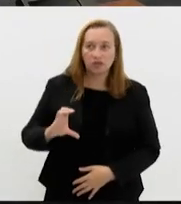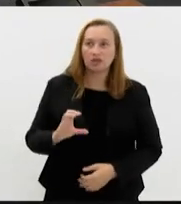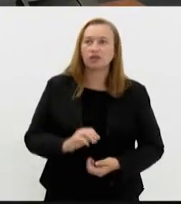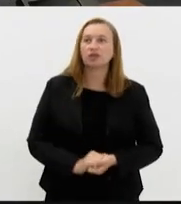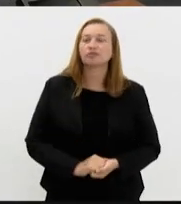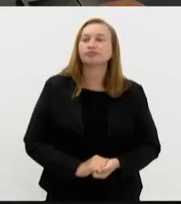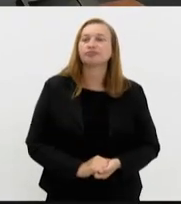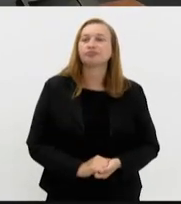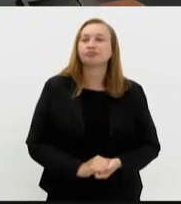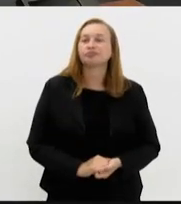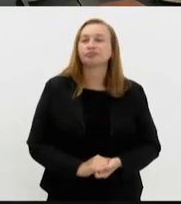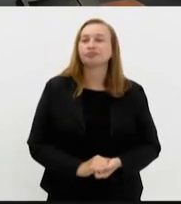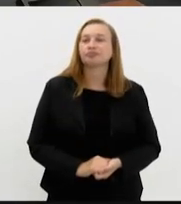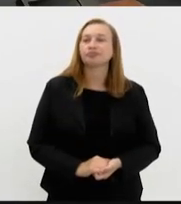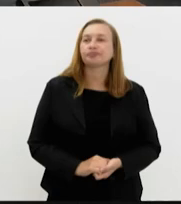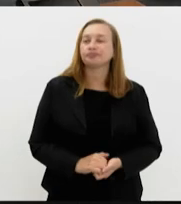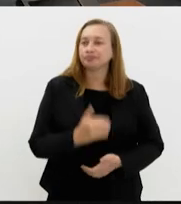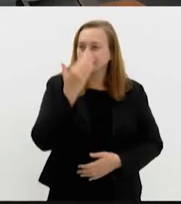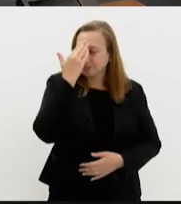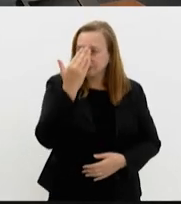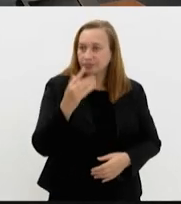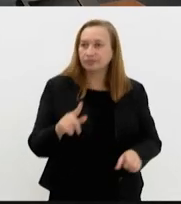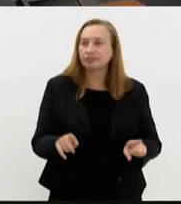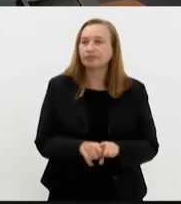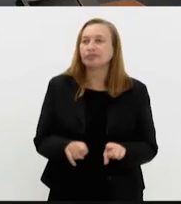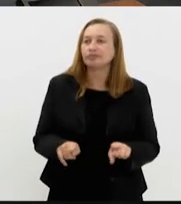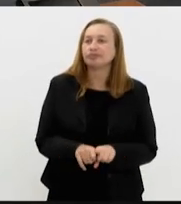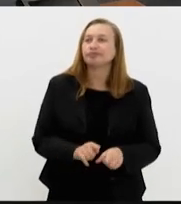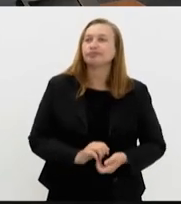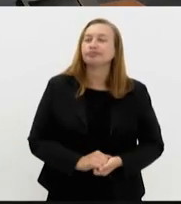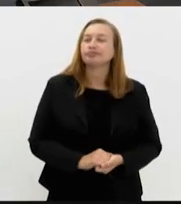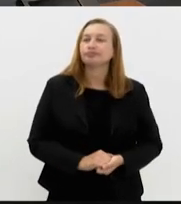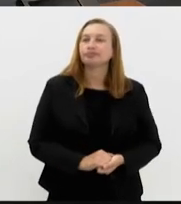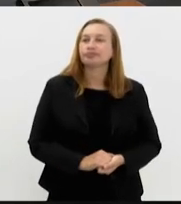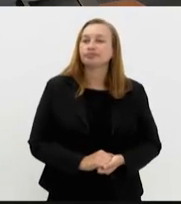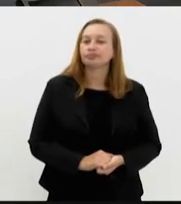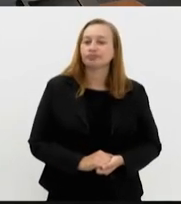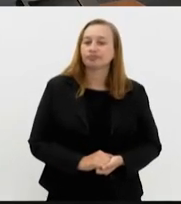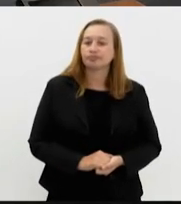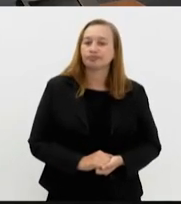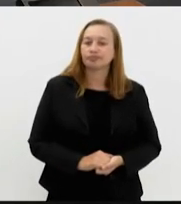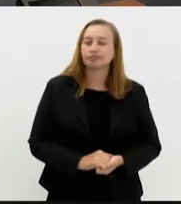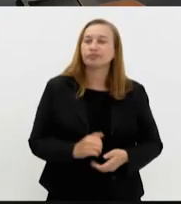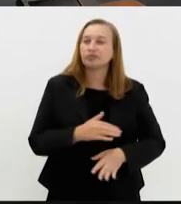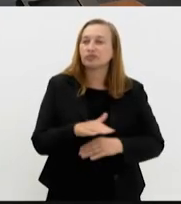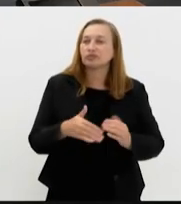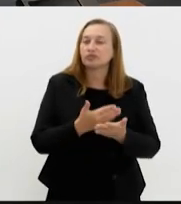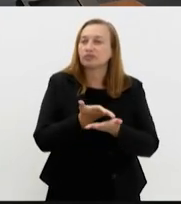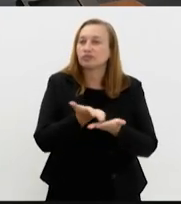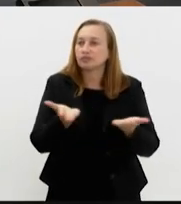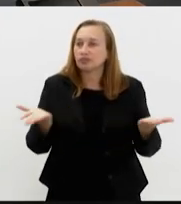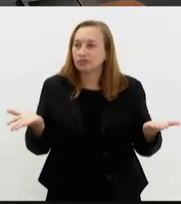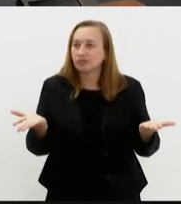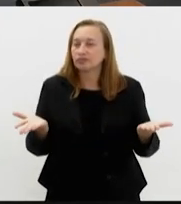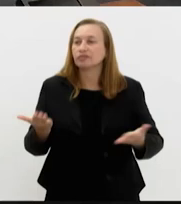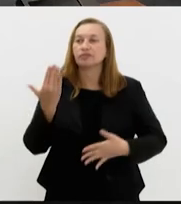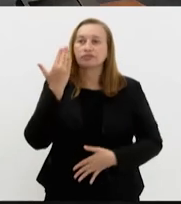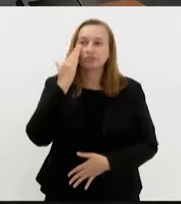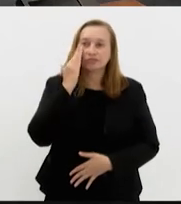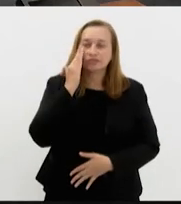deputado Mink. Quero agradecer também aos meus pares aqui, tem entendido